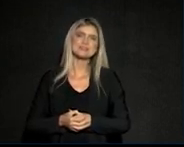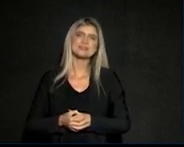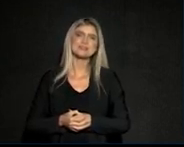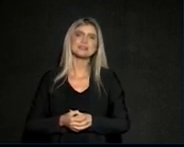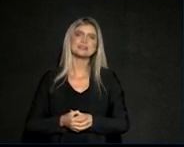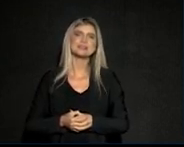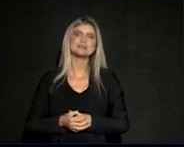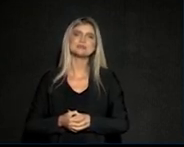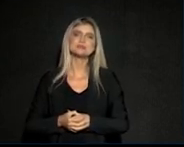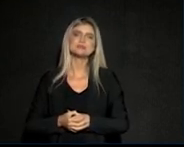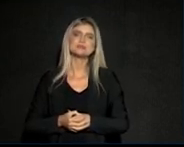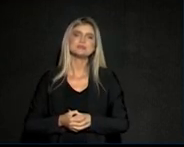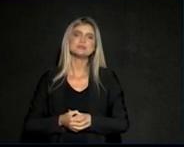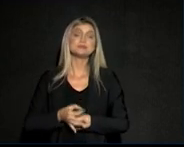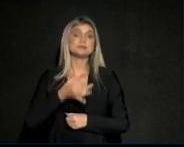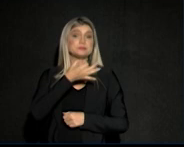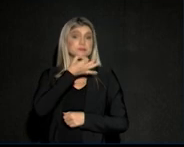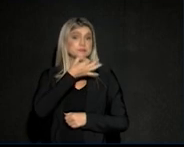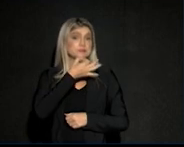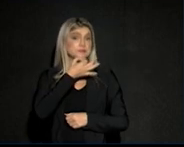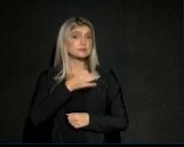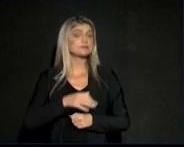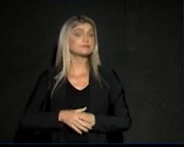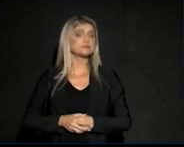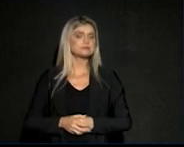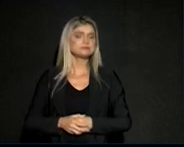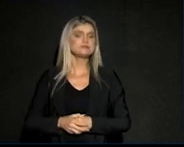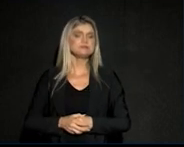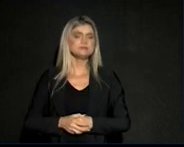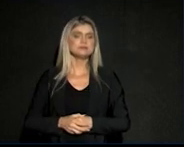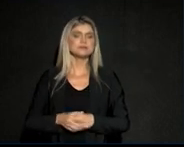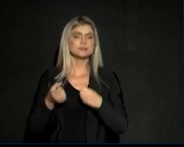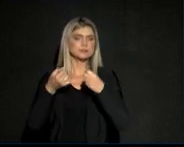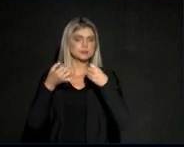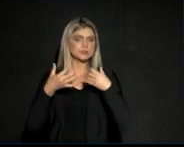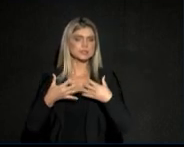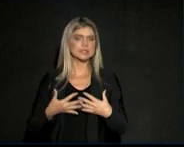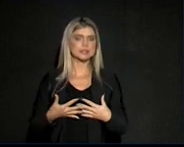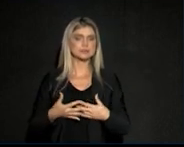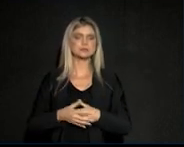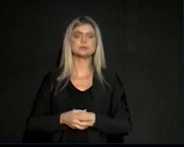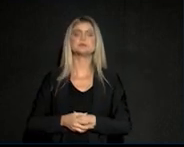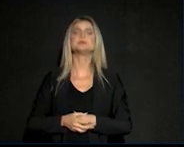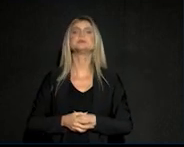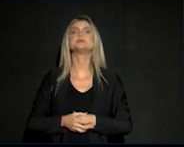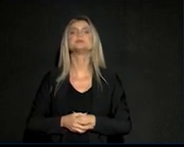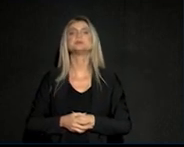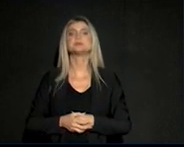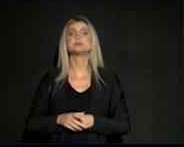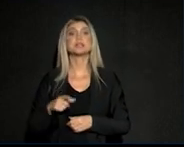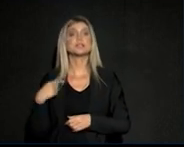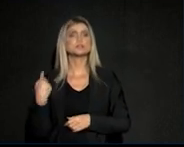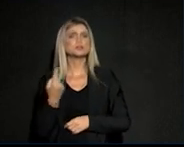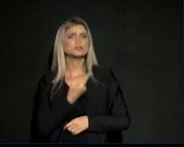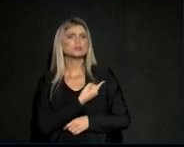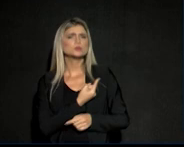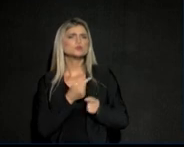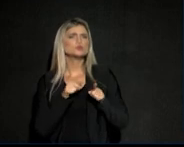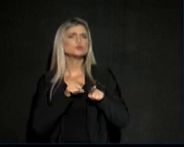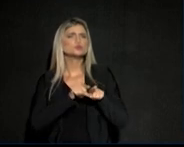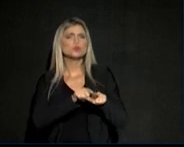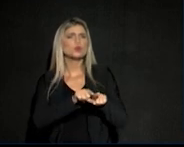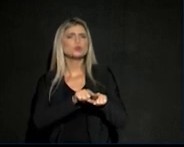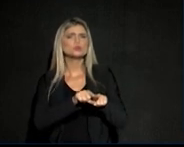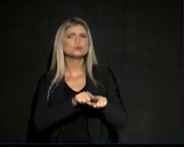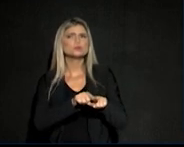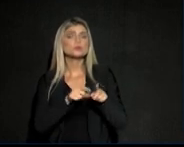falar eu acho que tem um passo anterior Eduardo que eu vou falar e Montesano vai concordar assim a gente é sócio de um projeto de país